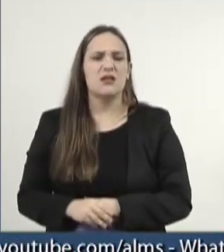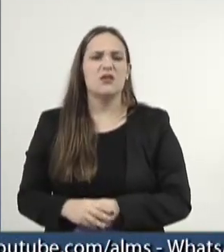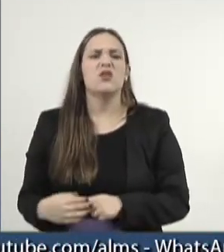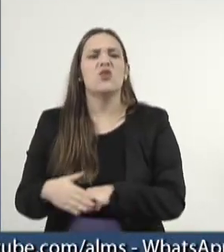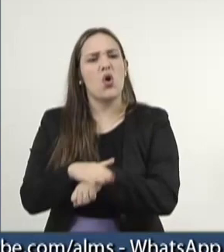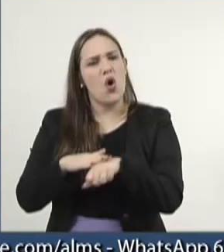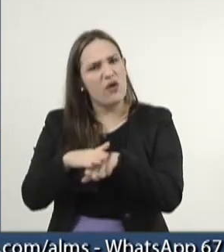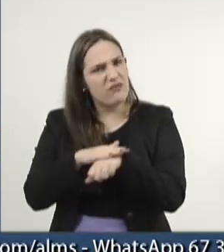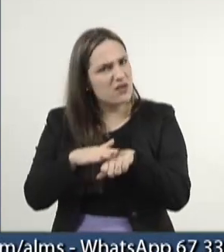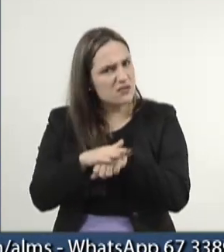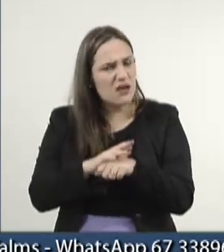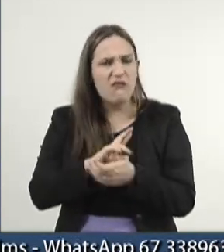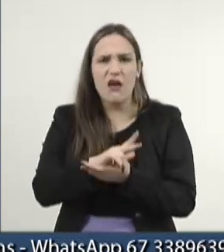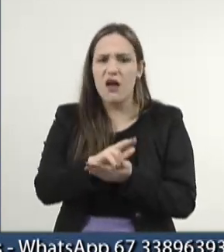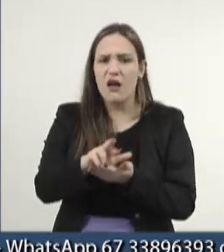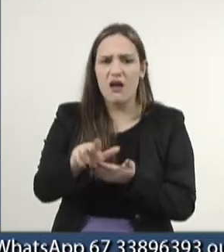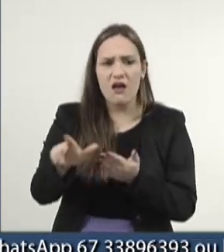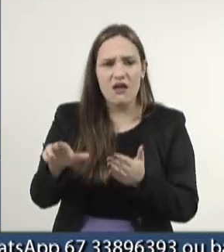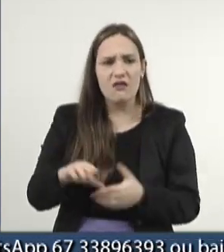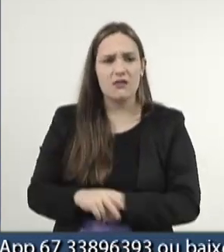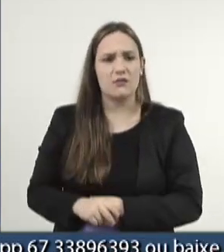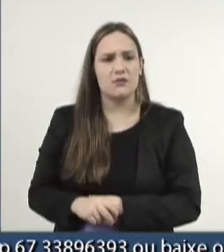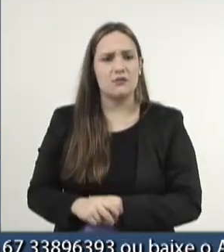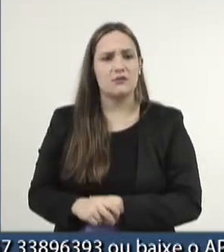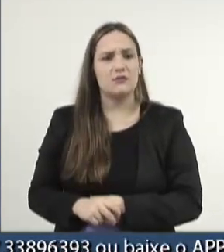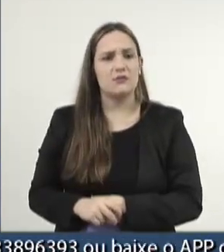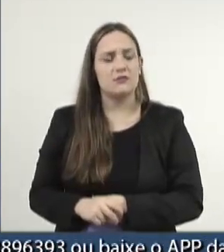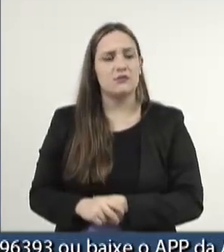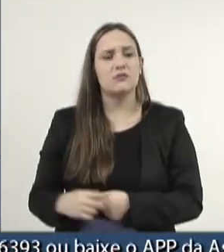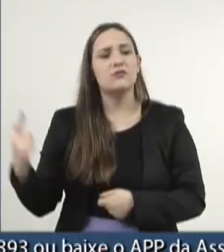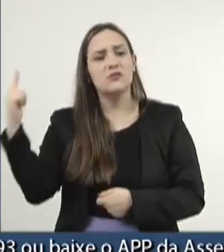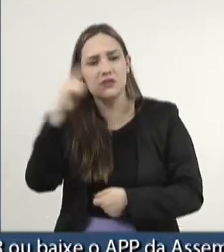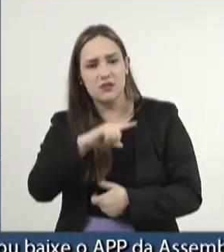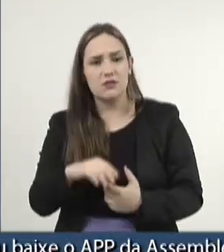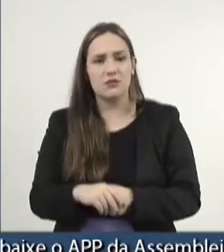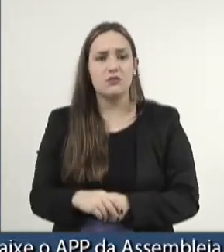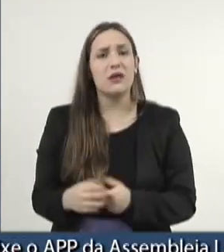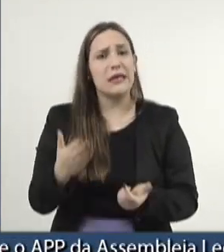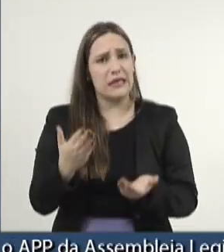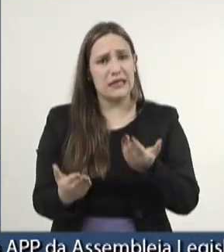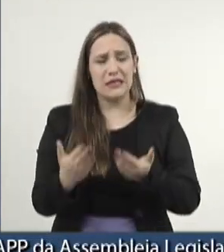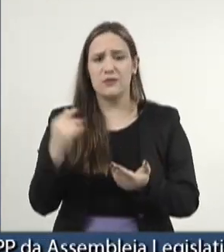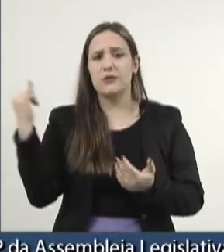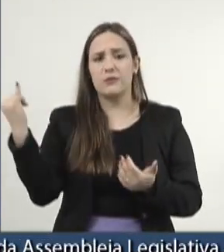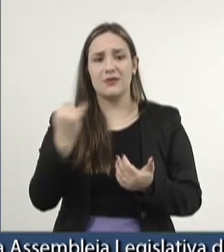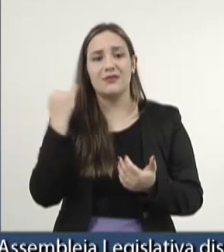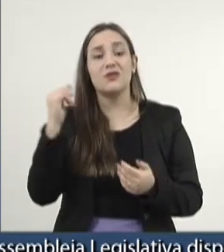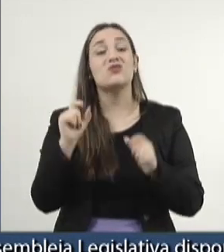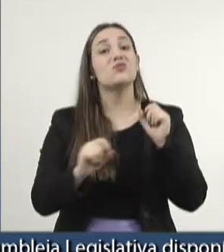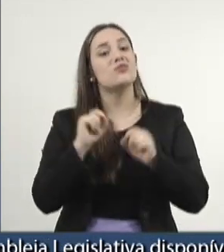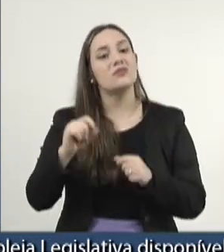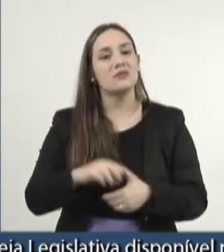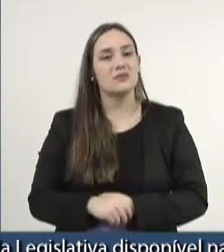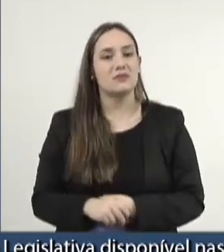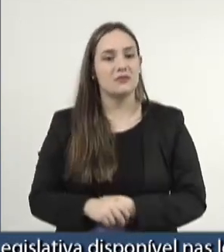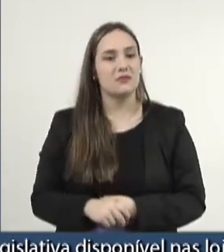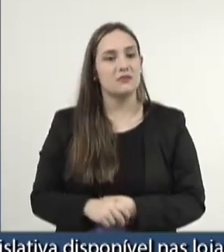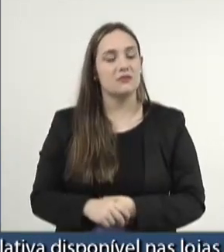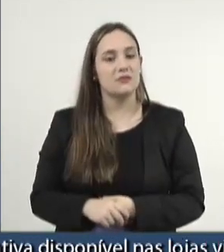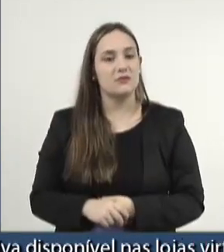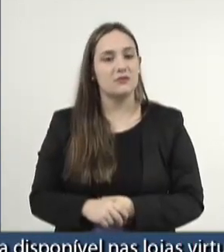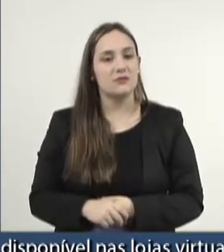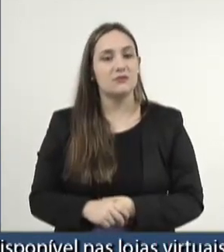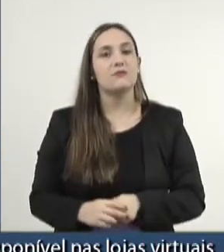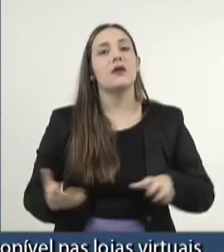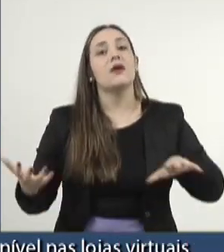de negociação para objetivarmos uma coisa que é de suma importância para o Estado de Mato Grosso do Sul. Em passando a